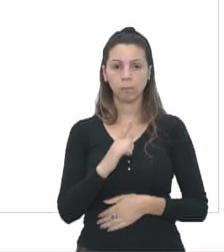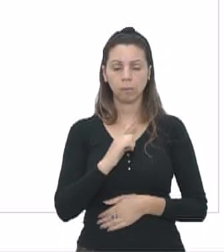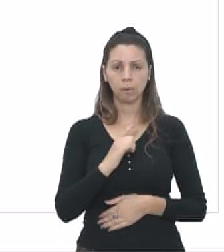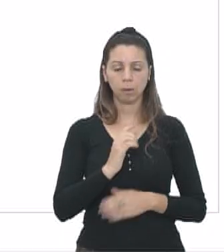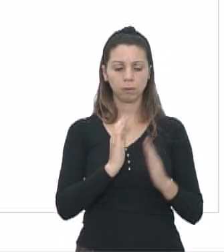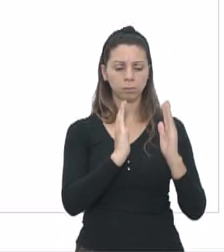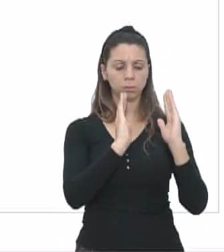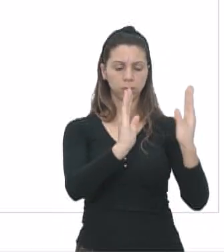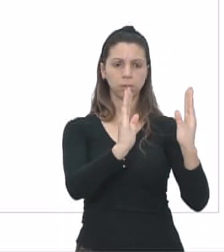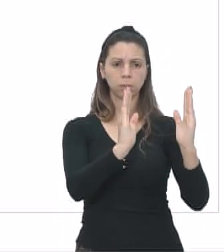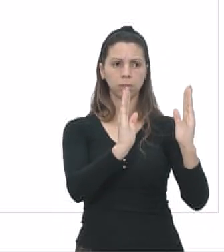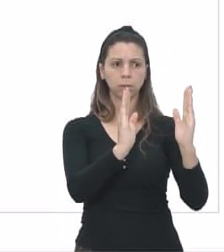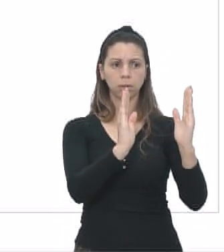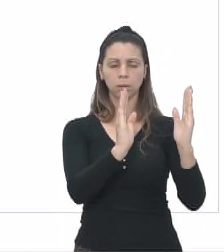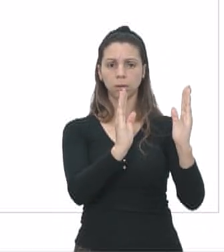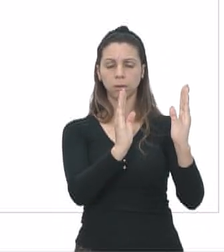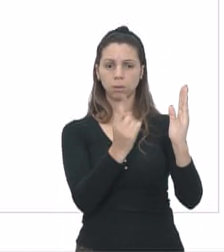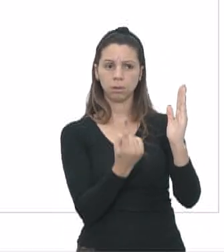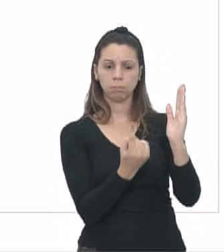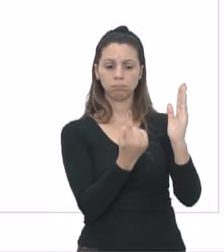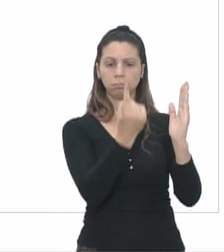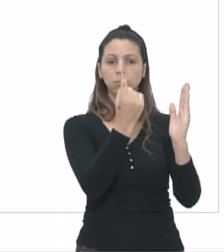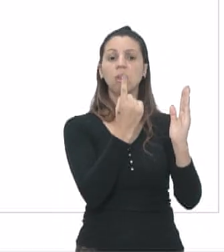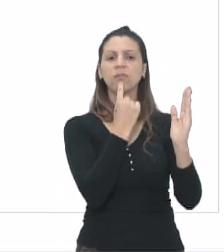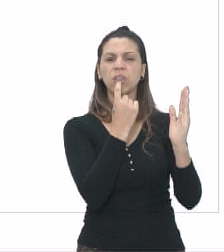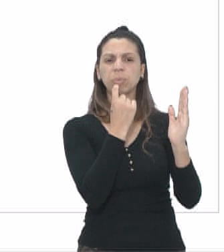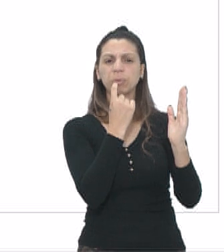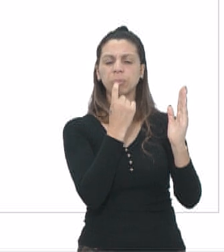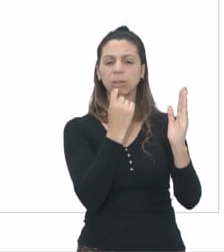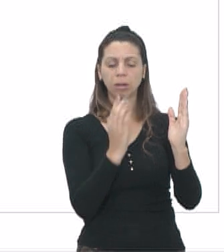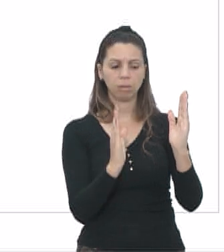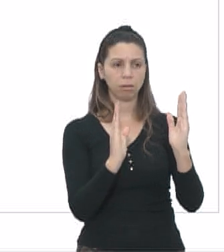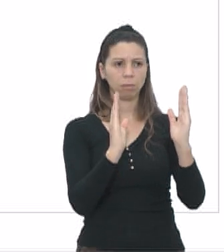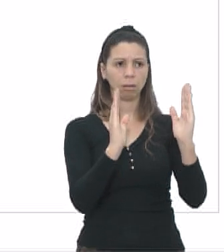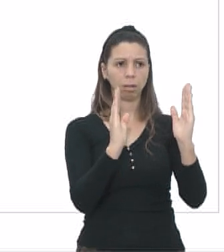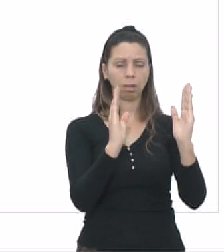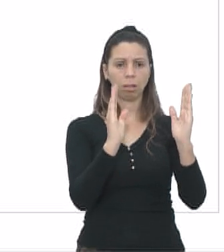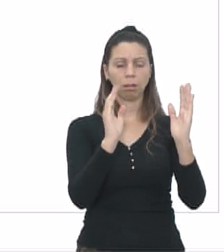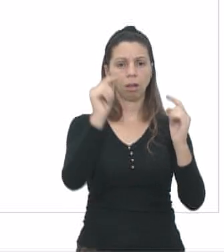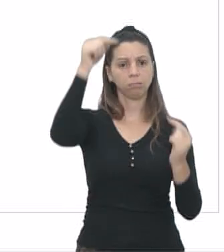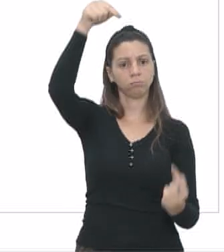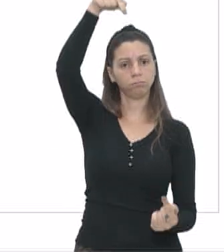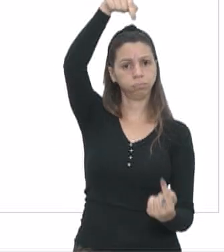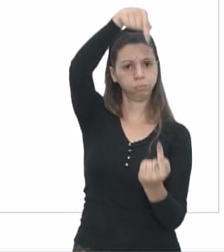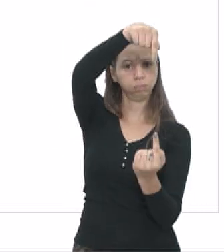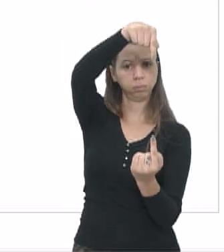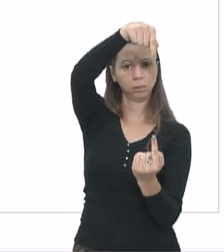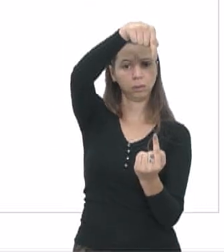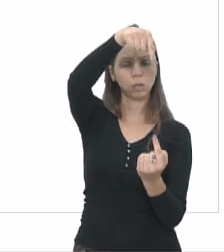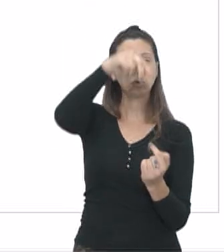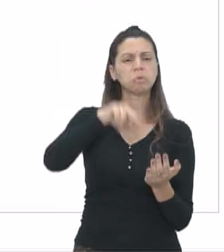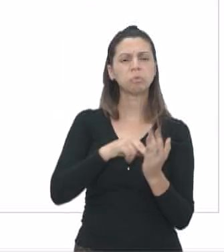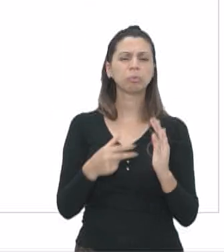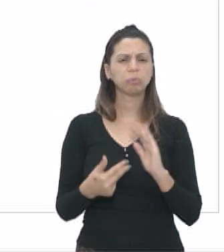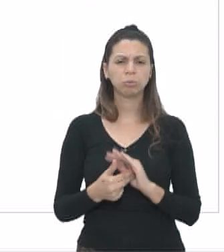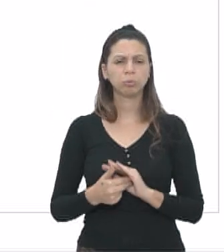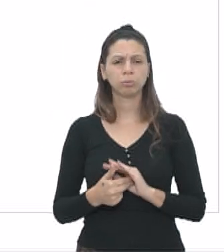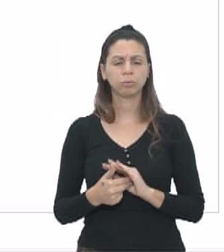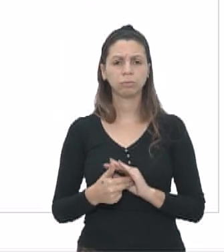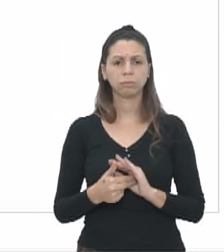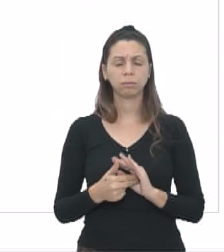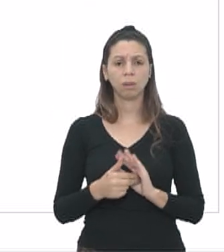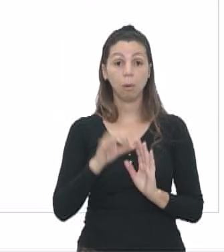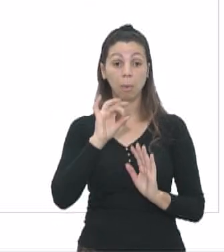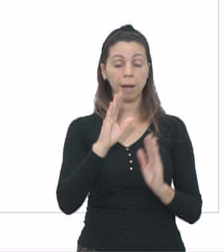esses intervalos, ó, que estão saindo as flechinhas vermelhas, tanto da escala superior quanto da inferior. E o que isso significa? Que cada